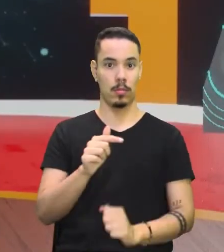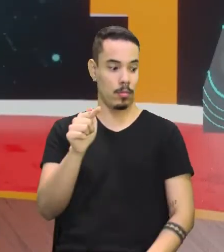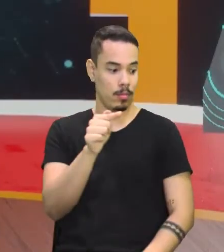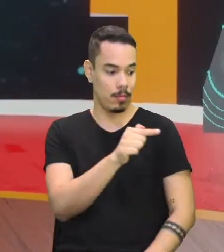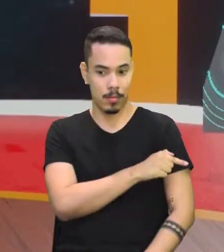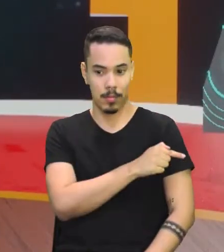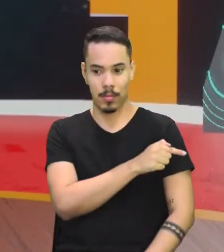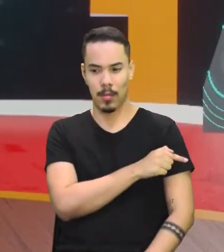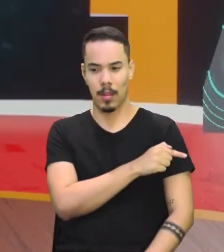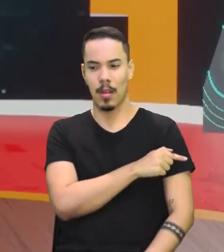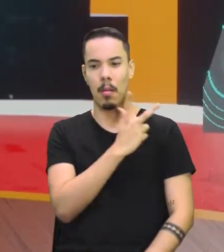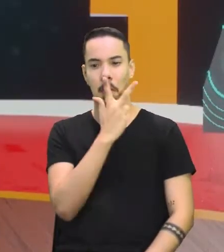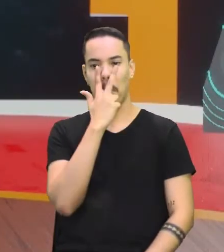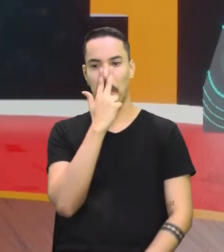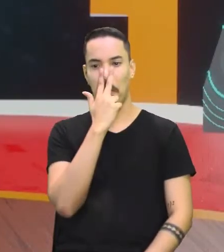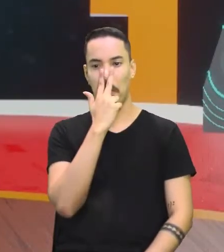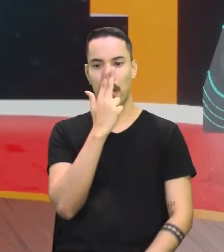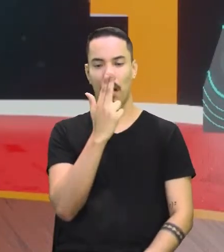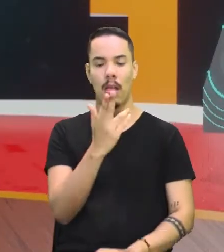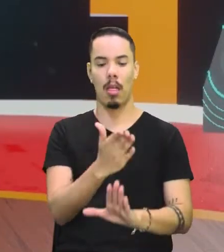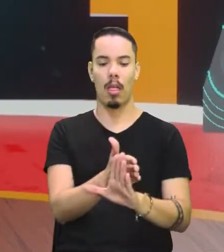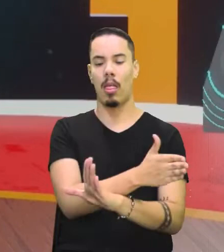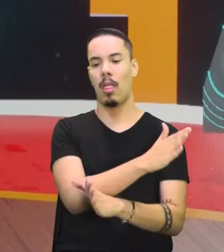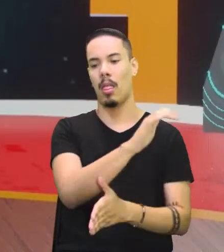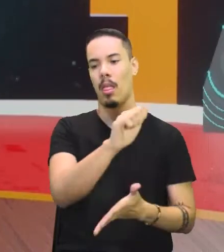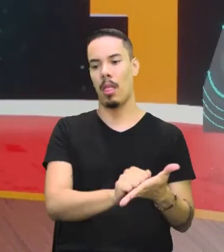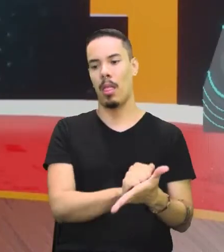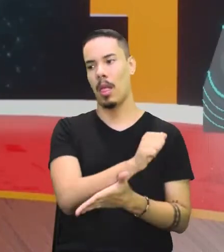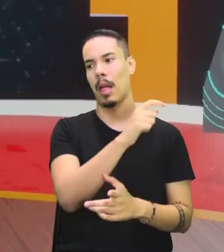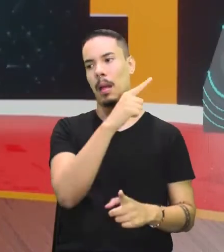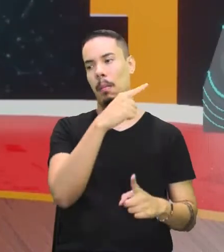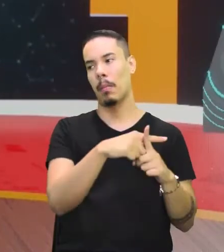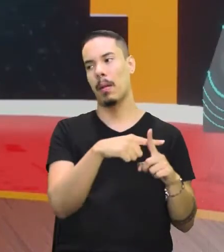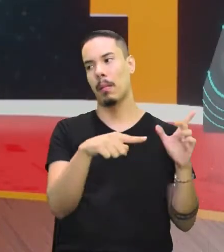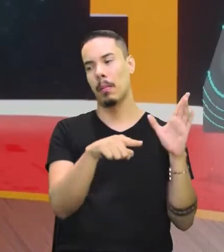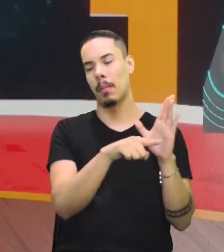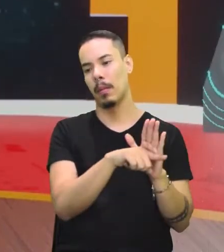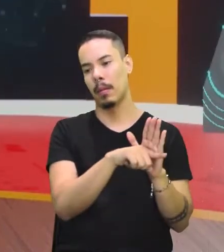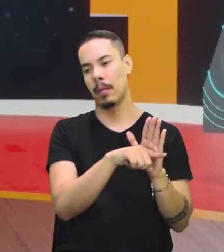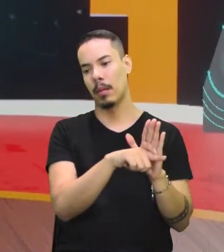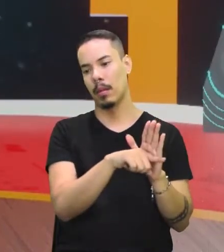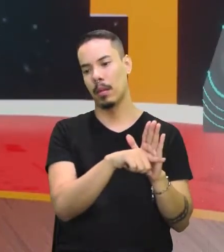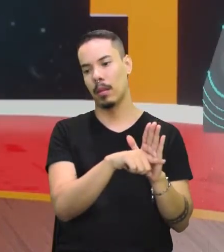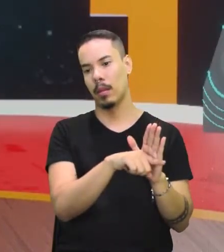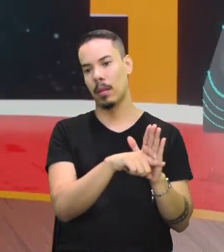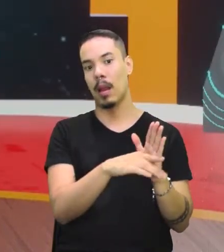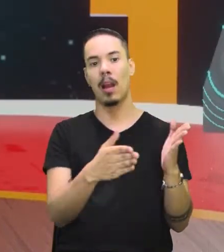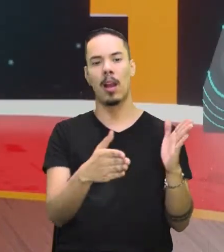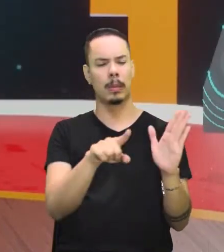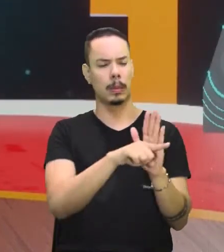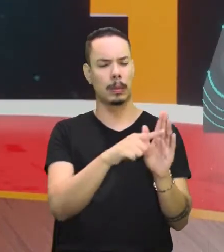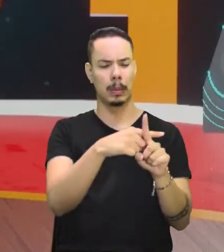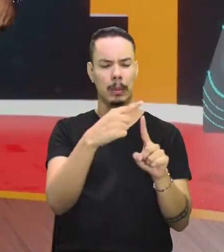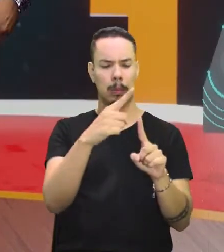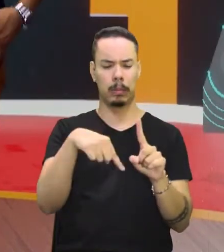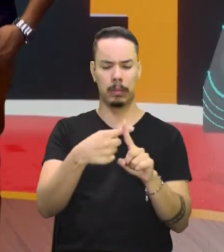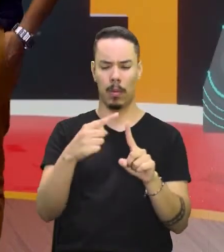parece que desliga aquela parte. Até o 6º tem que fazer mais, menos e começa negativo, positivo e